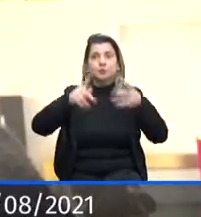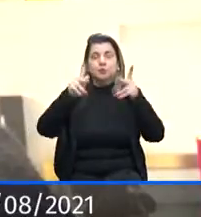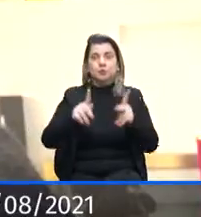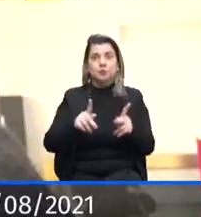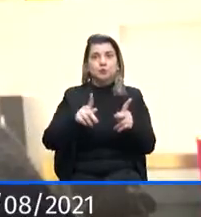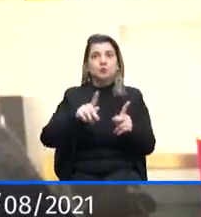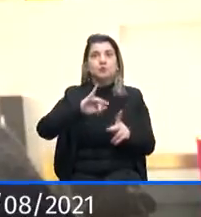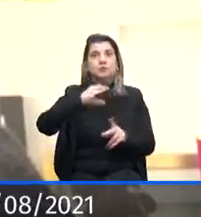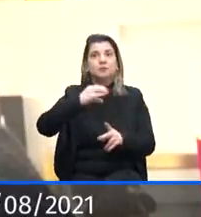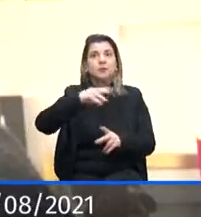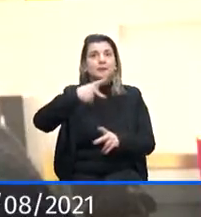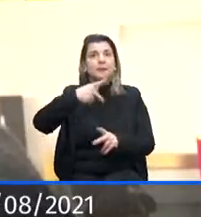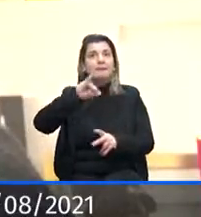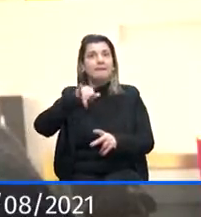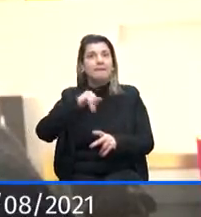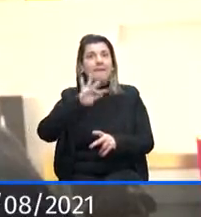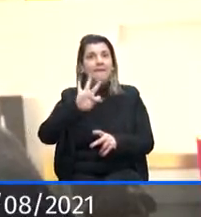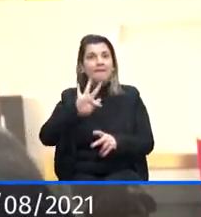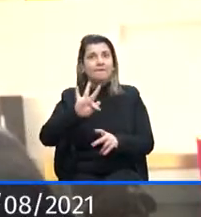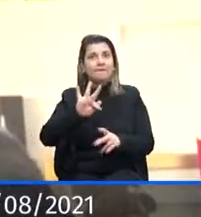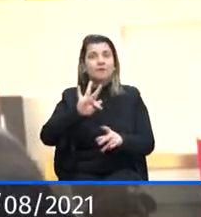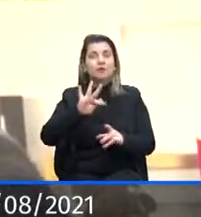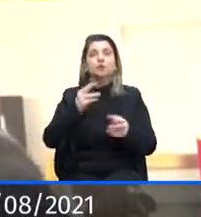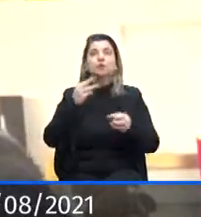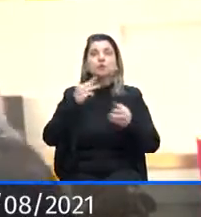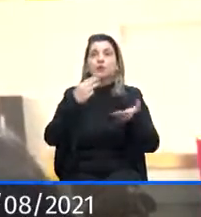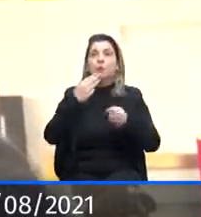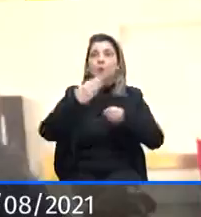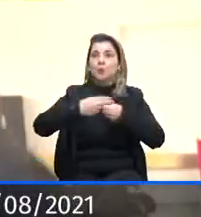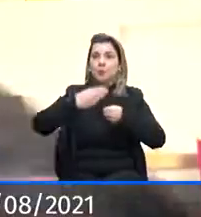de protesto de títulos do município de Canoas. Agora não.